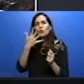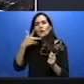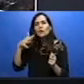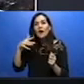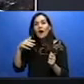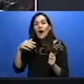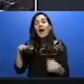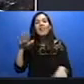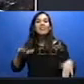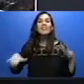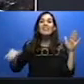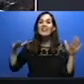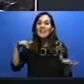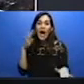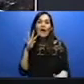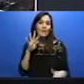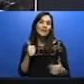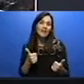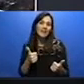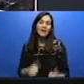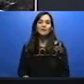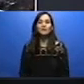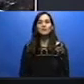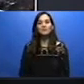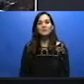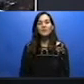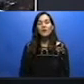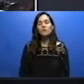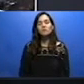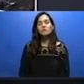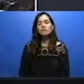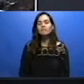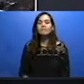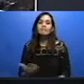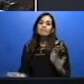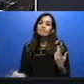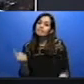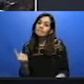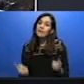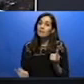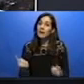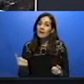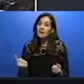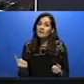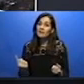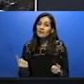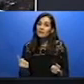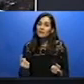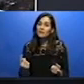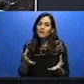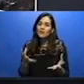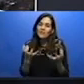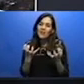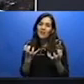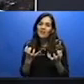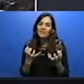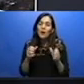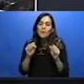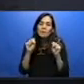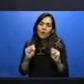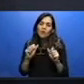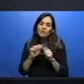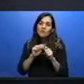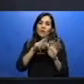muito legal, ir para os parques, para as praças. Então, dependendo da intenção da viagem, a gente pode fazer um roteiro